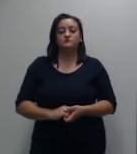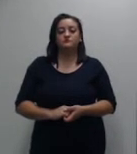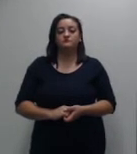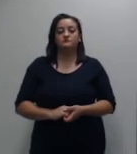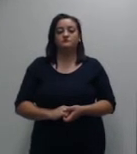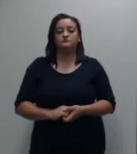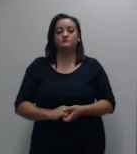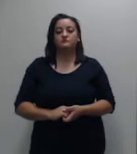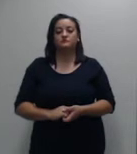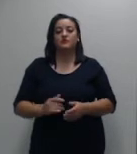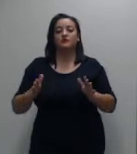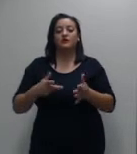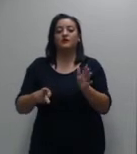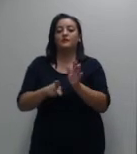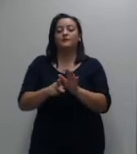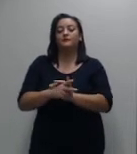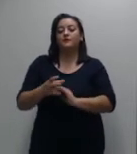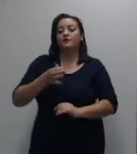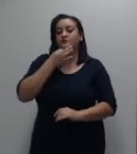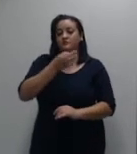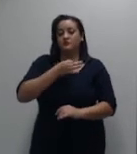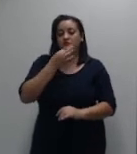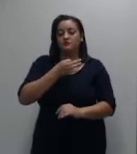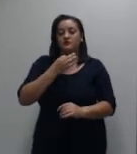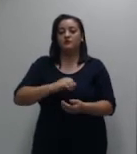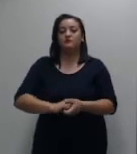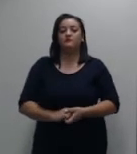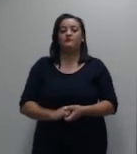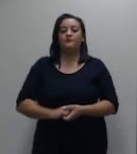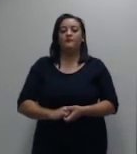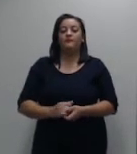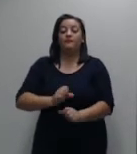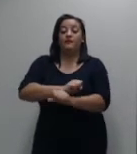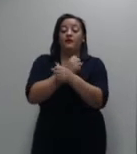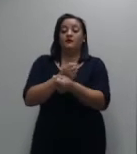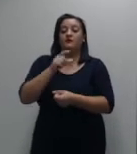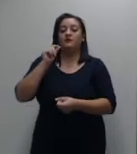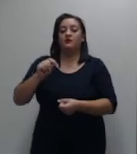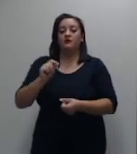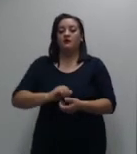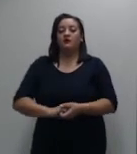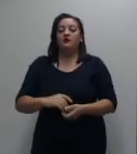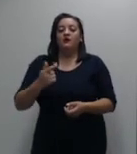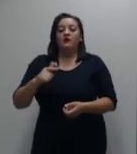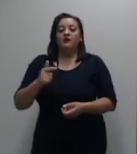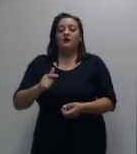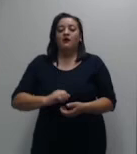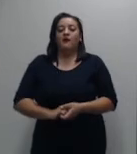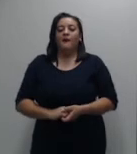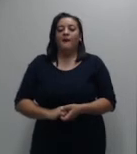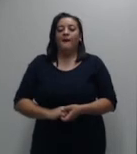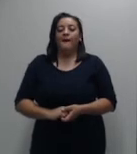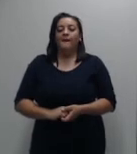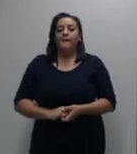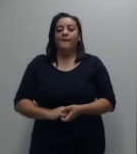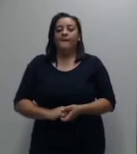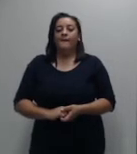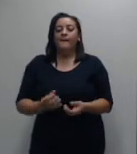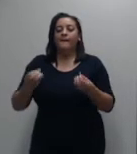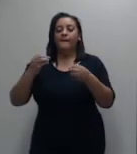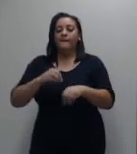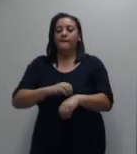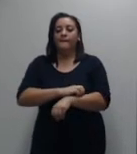na própria sustentação oral que defende que não há a figura do dano moral